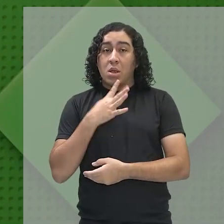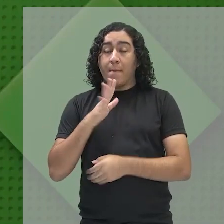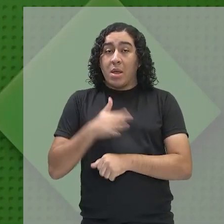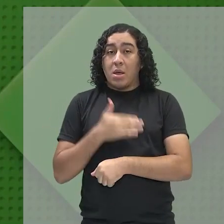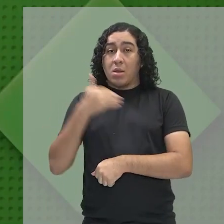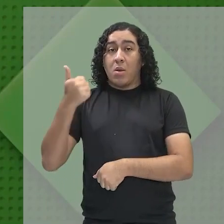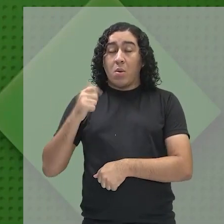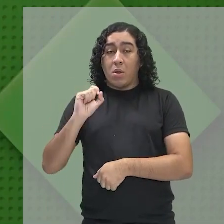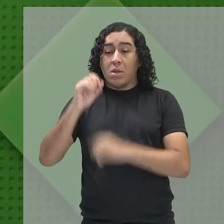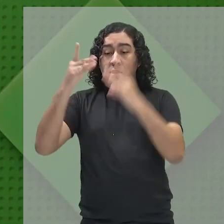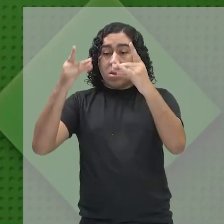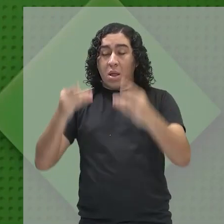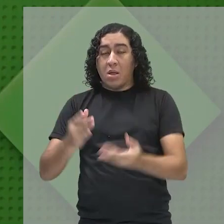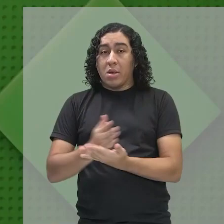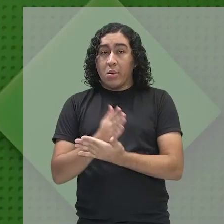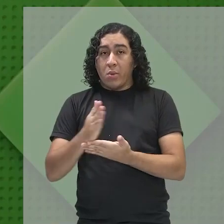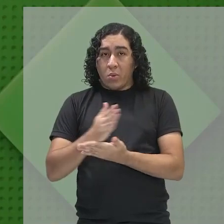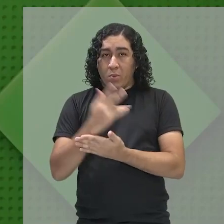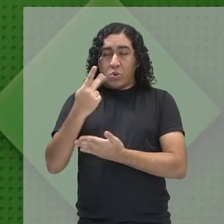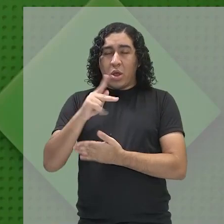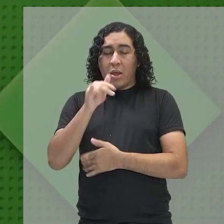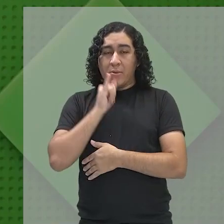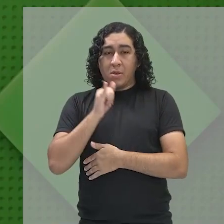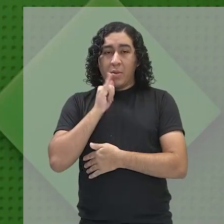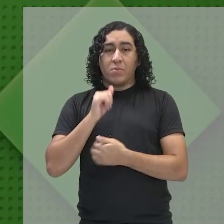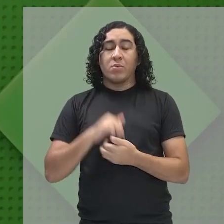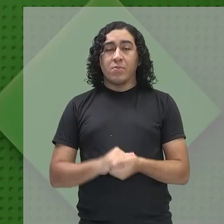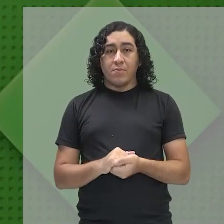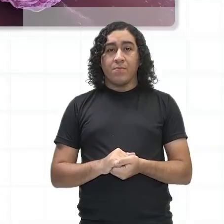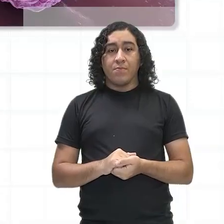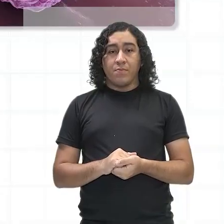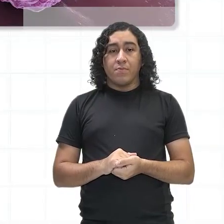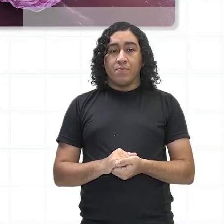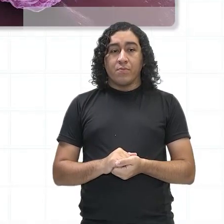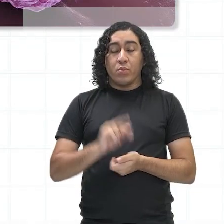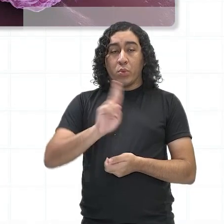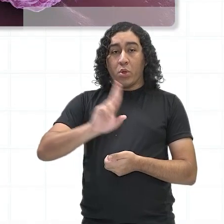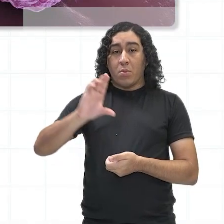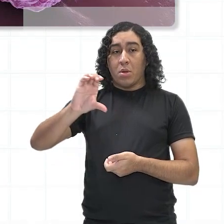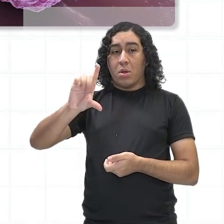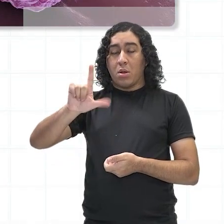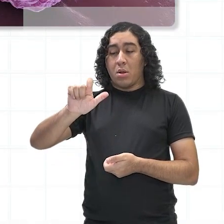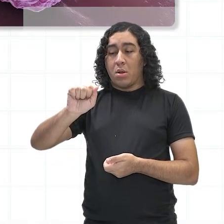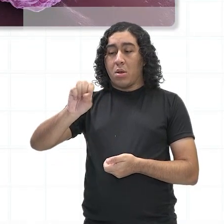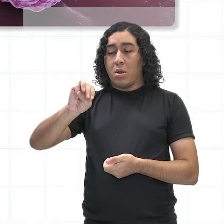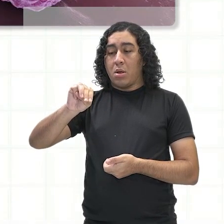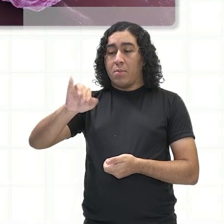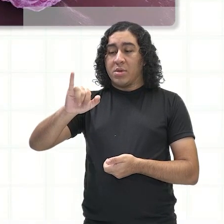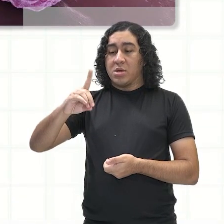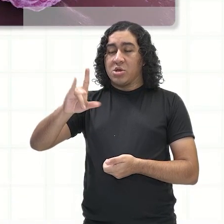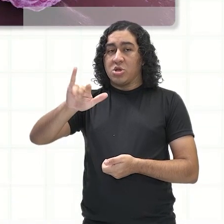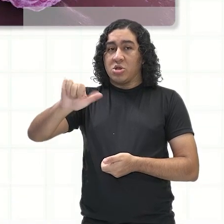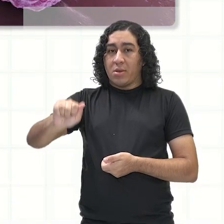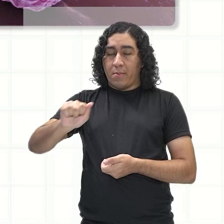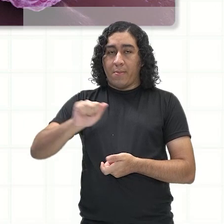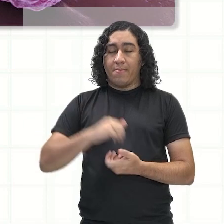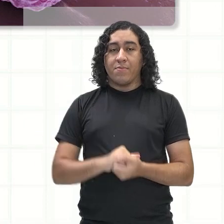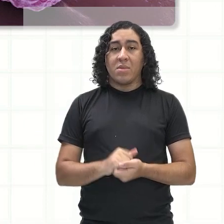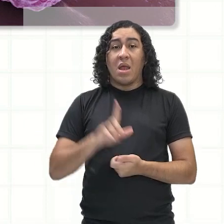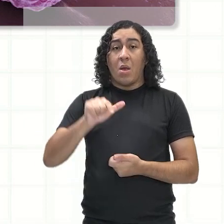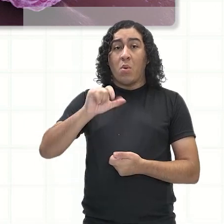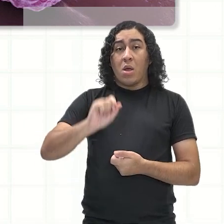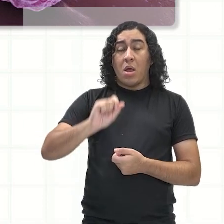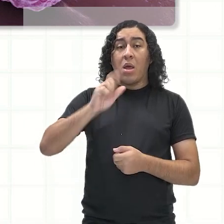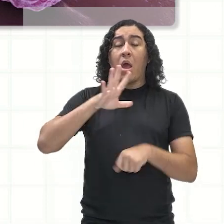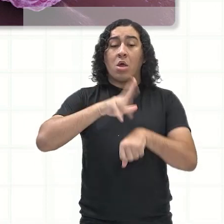detalhes algumas das ISTs, como por exemplo a clamídia. Observa aí na nossa imagem. A clamídia, ela é uma IST